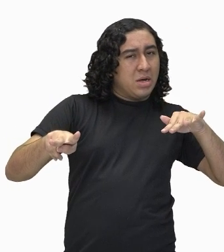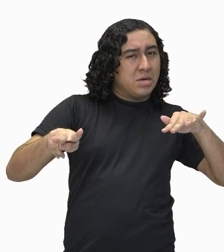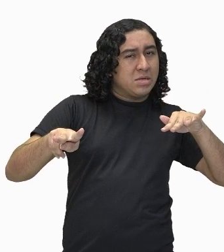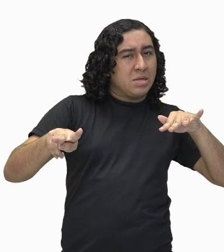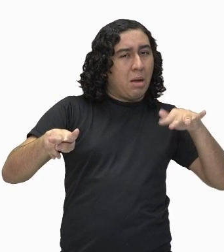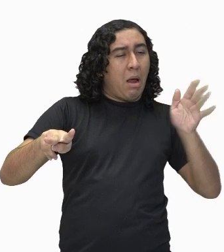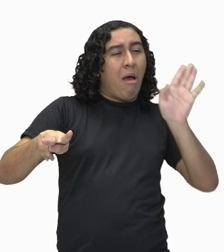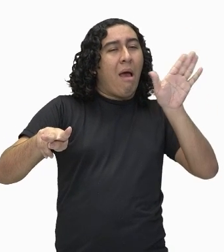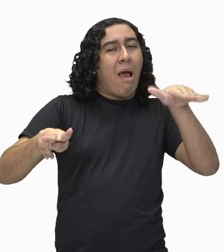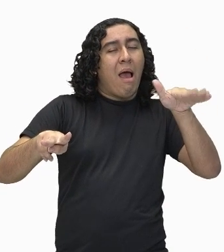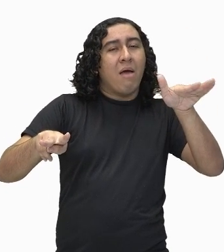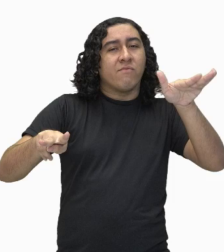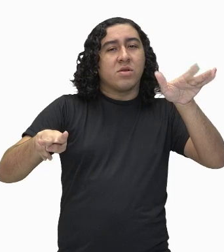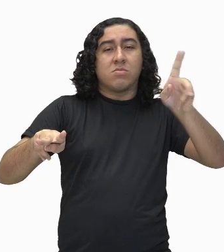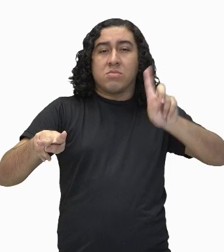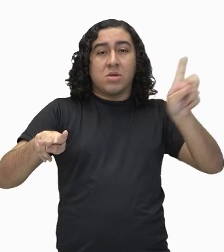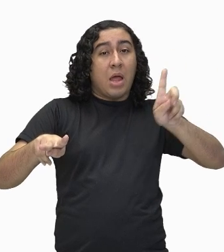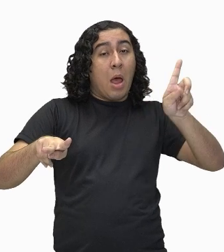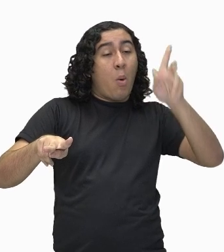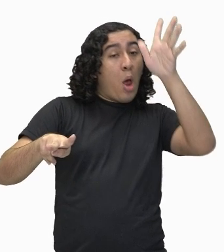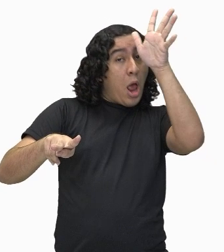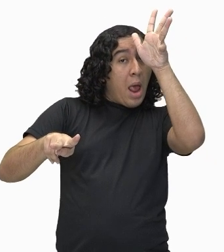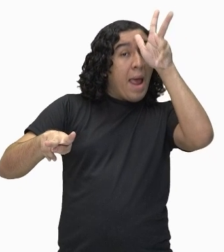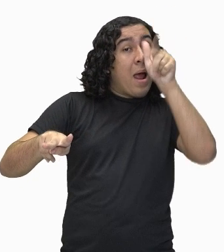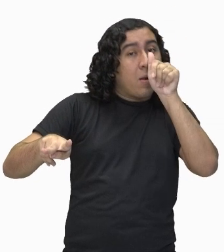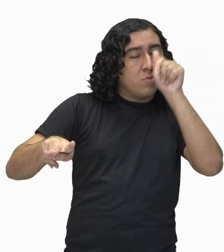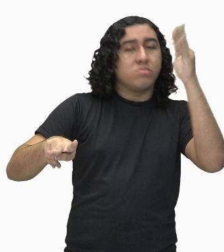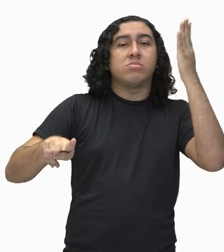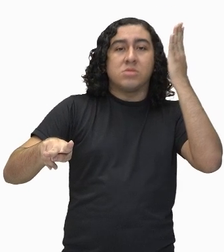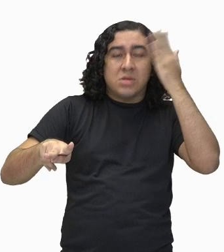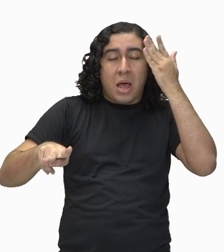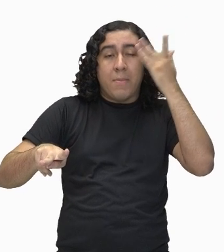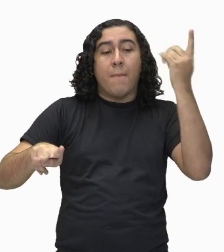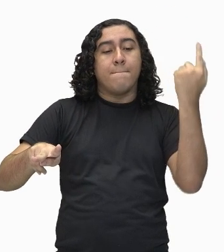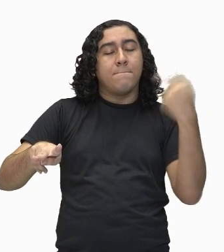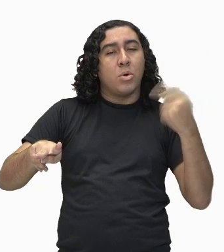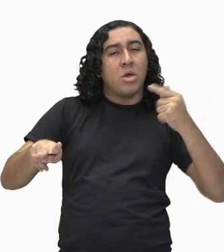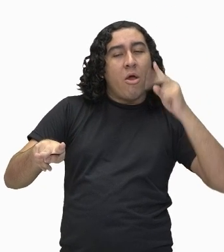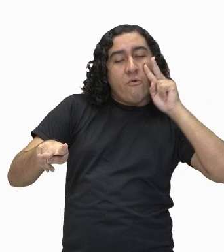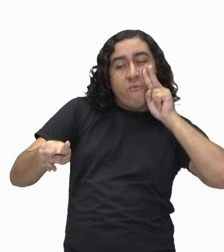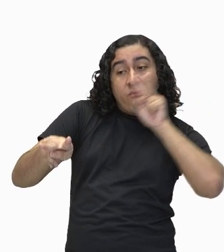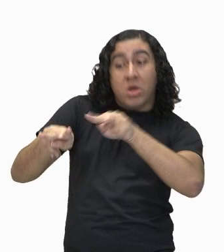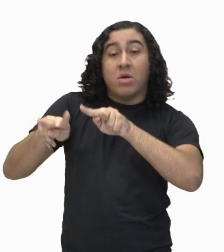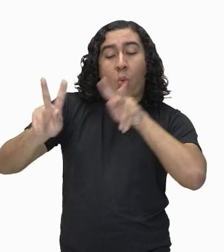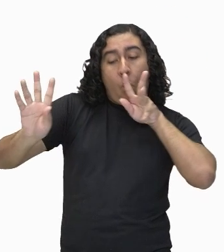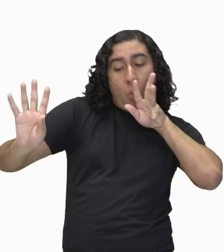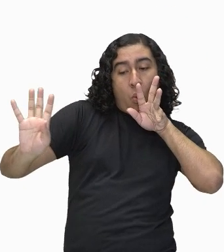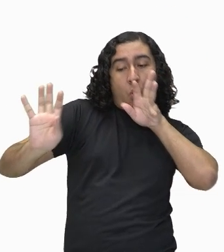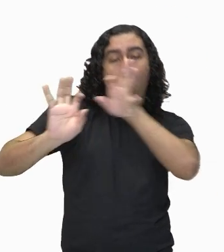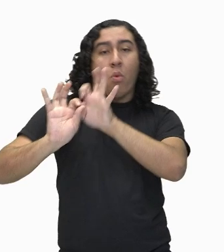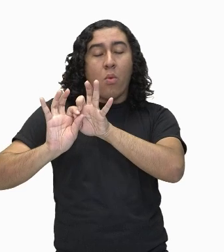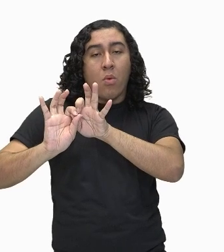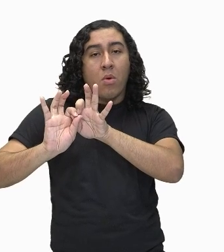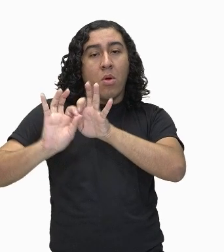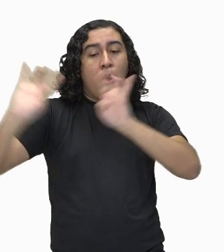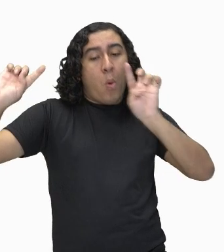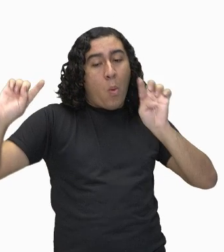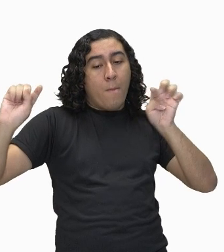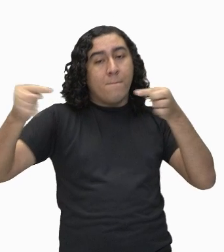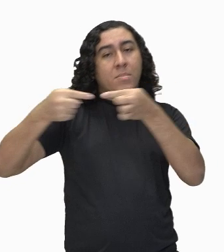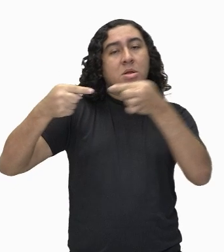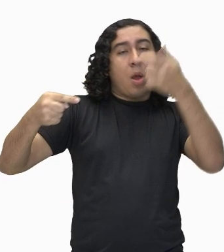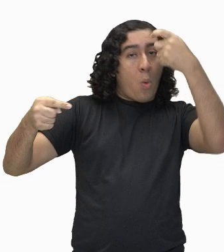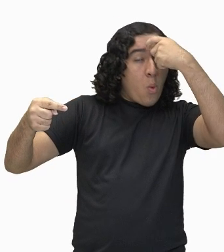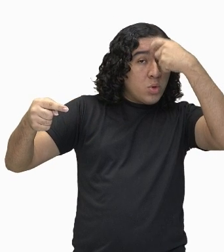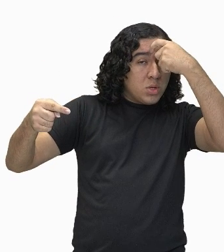uma ave. Você vai dizer, isso aqui é um galo, porque você está vendo, está na sua consciência, porque ela é consciência de alguma